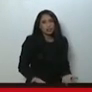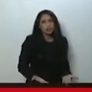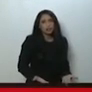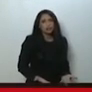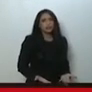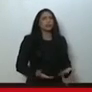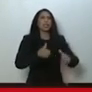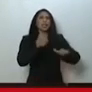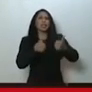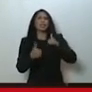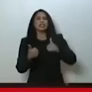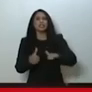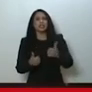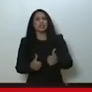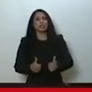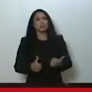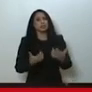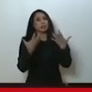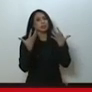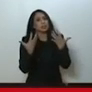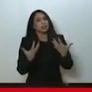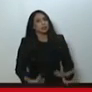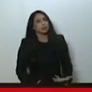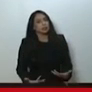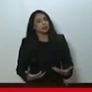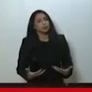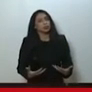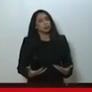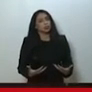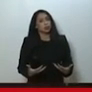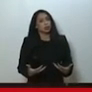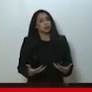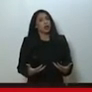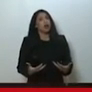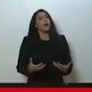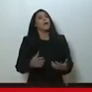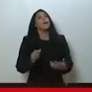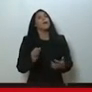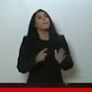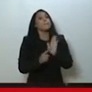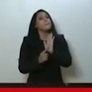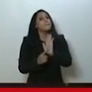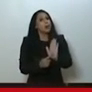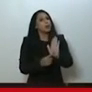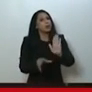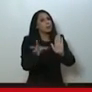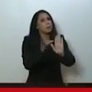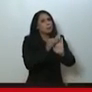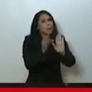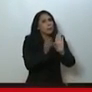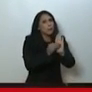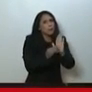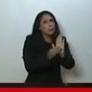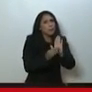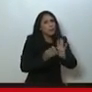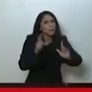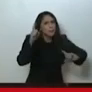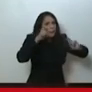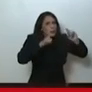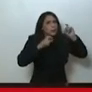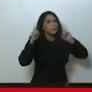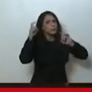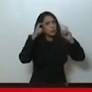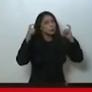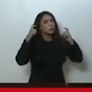pouco o algodão azul e mostra dados muito preocupante